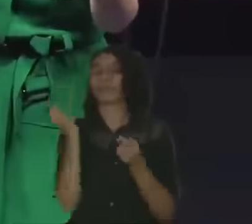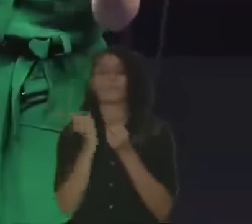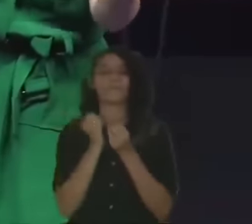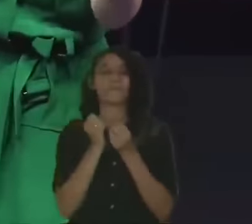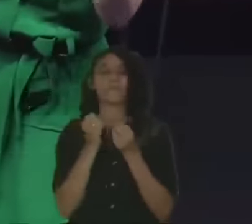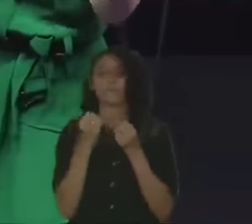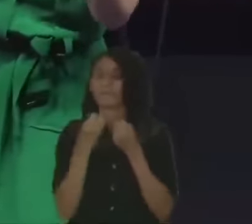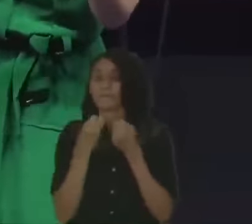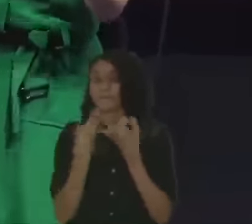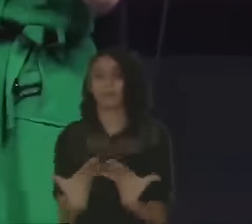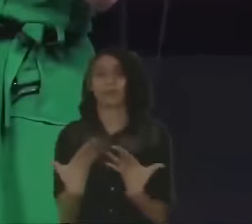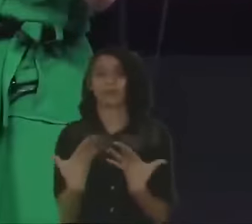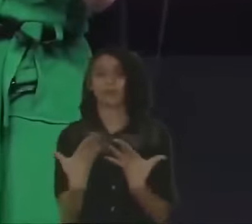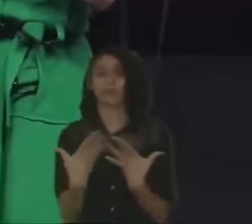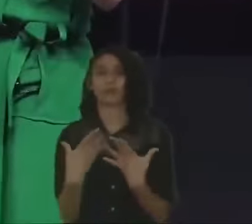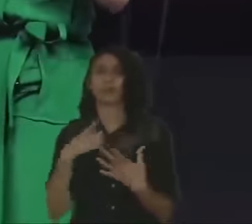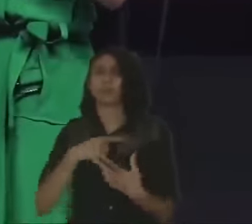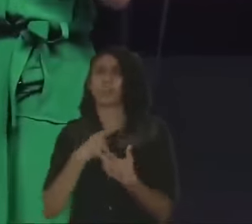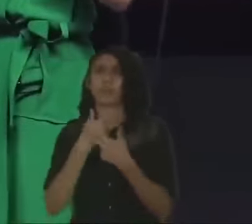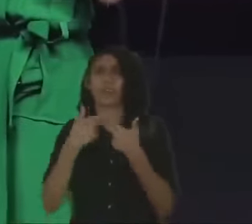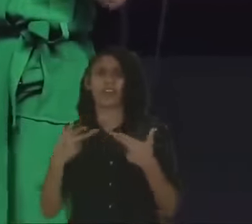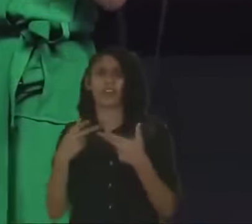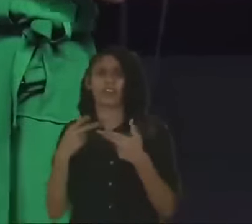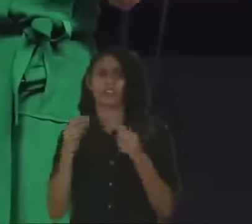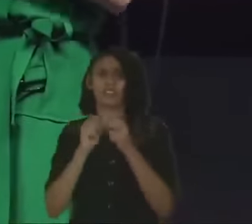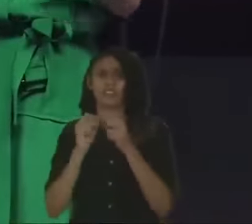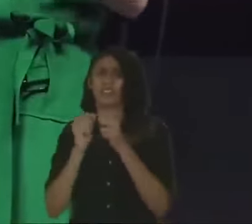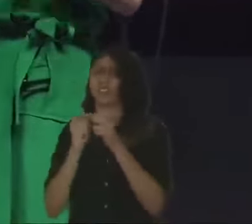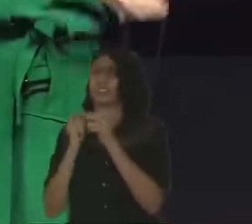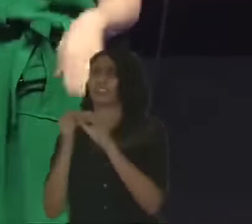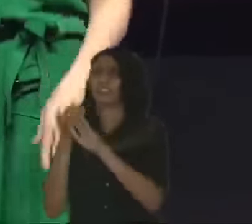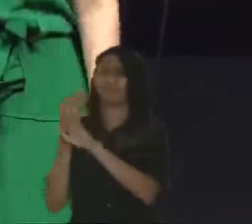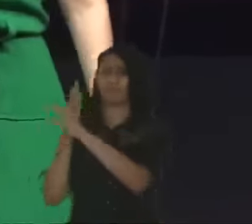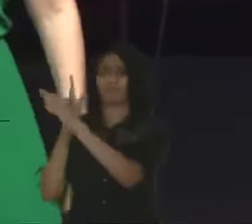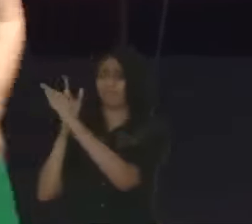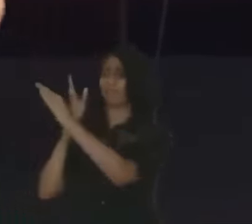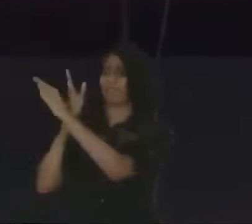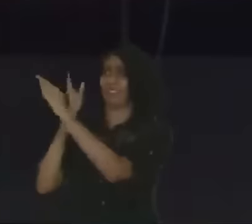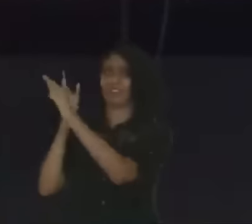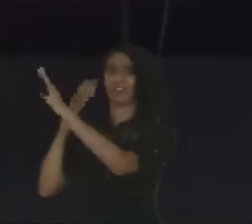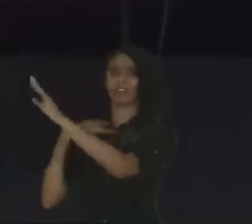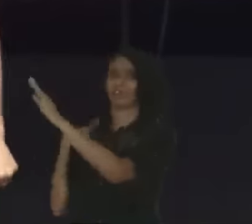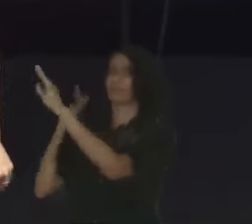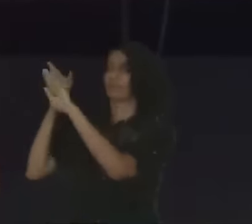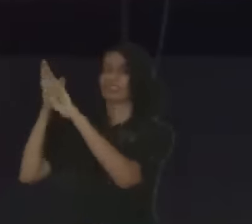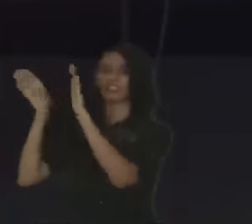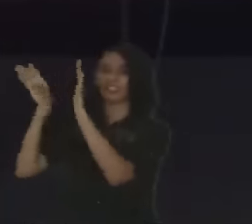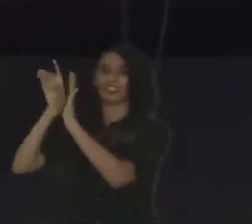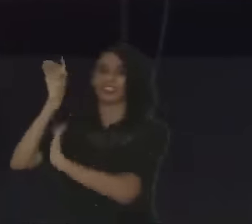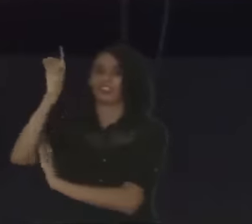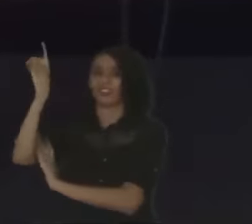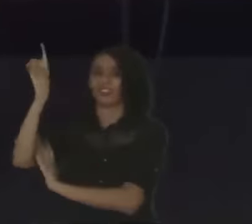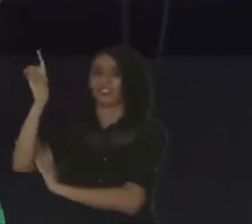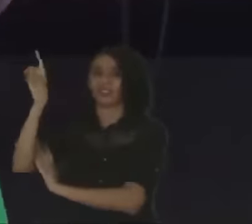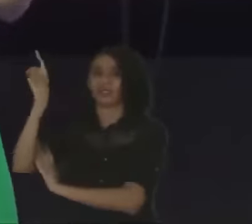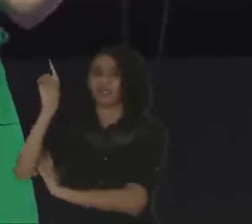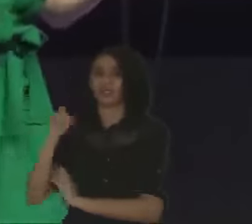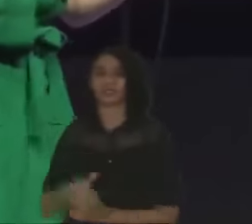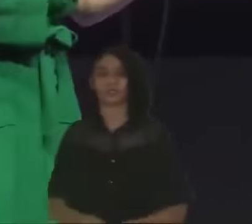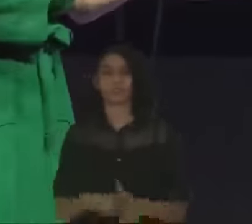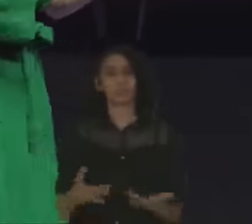dizendo assim olha tem uma coisa impedindo o meu amor com o seu amor vamos tirar do meio do caminho e Se arrependimento é quando